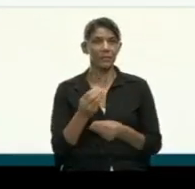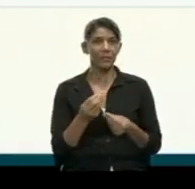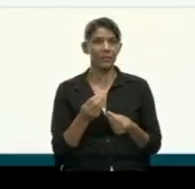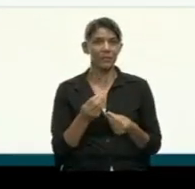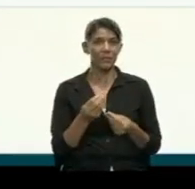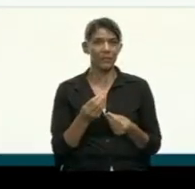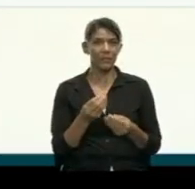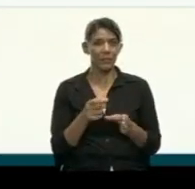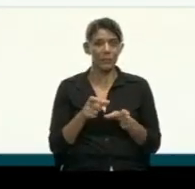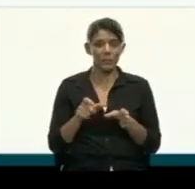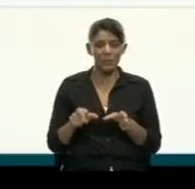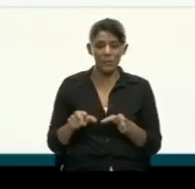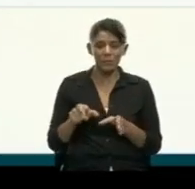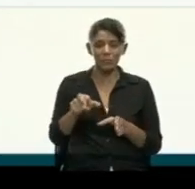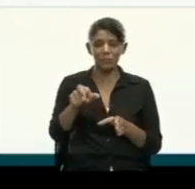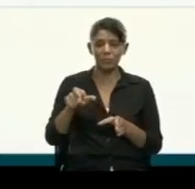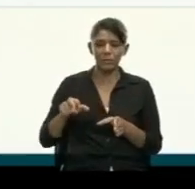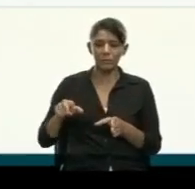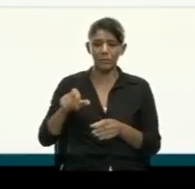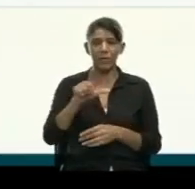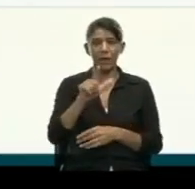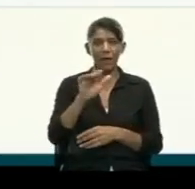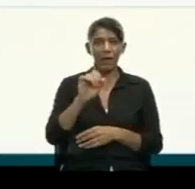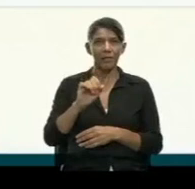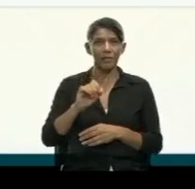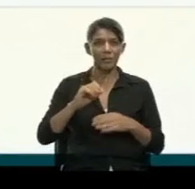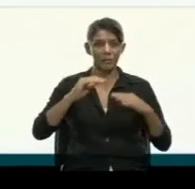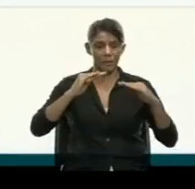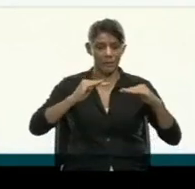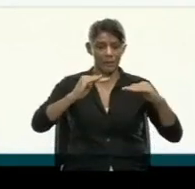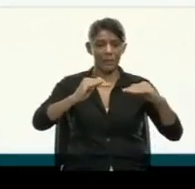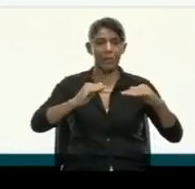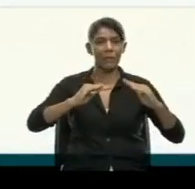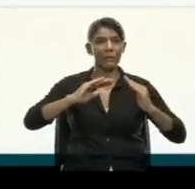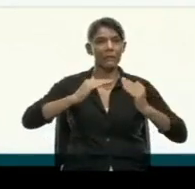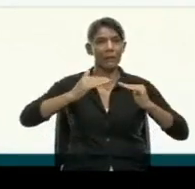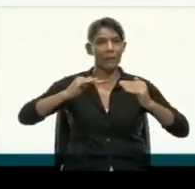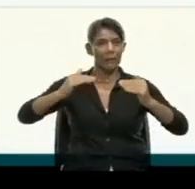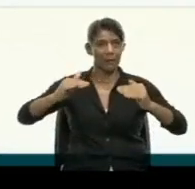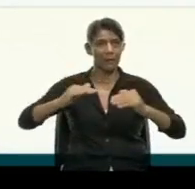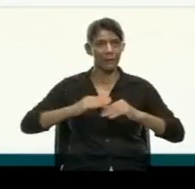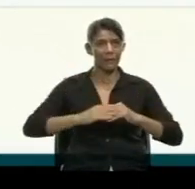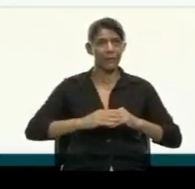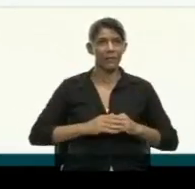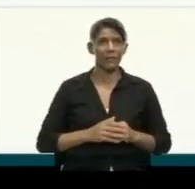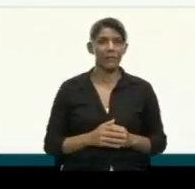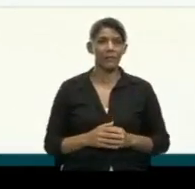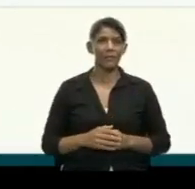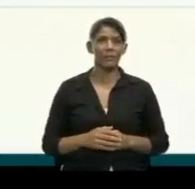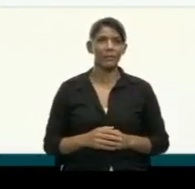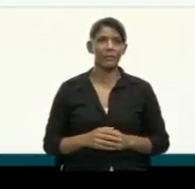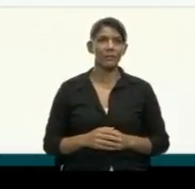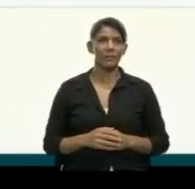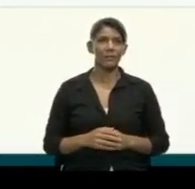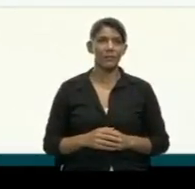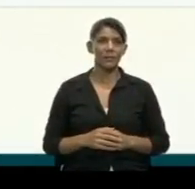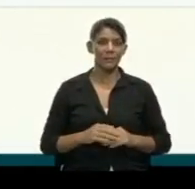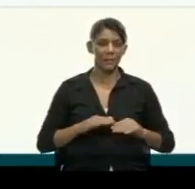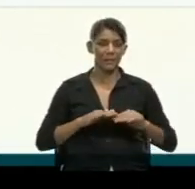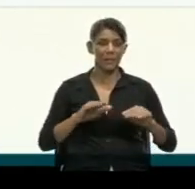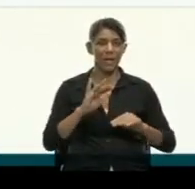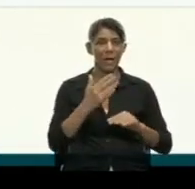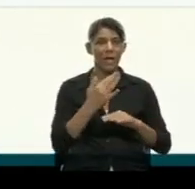os trilhos da laje, cobrimento com telha, certo? Uma malha de aço, a gente tem a